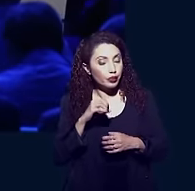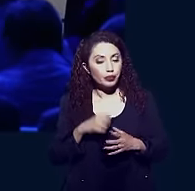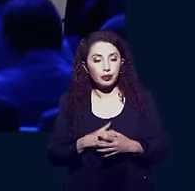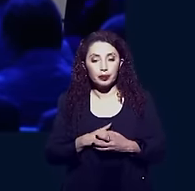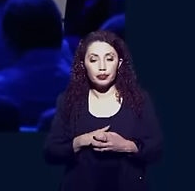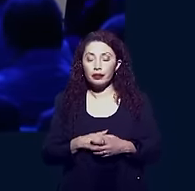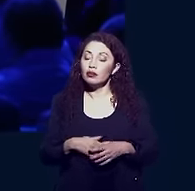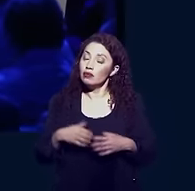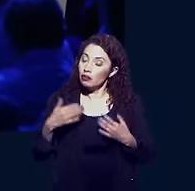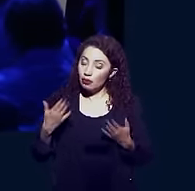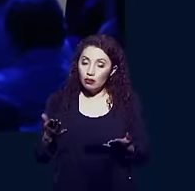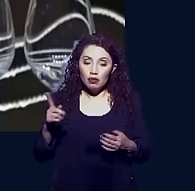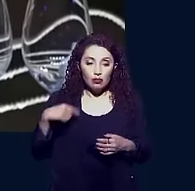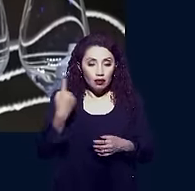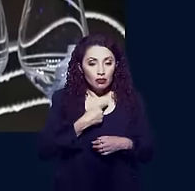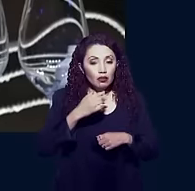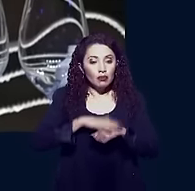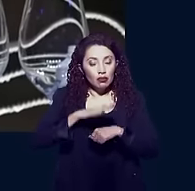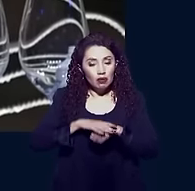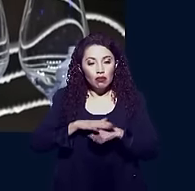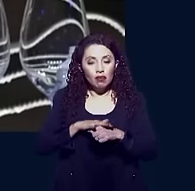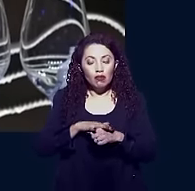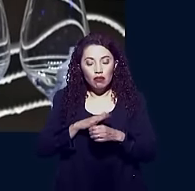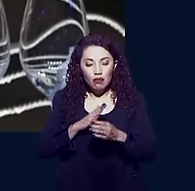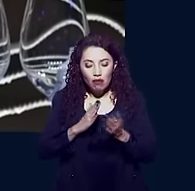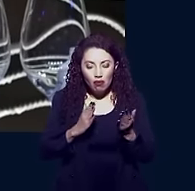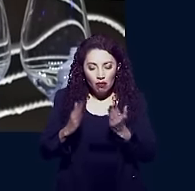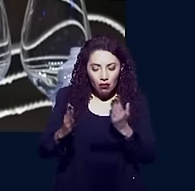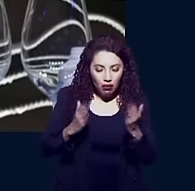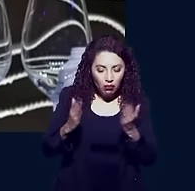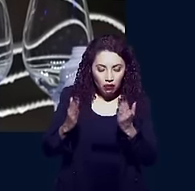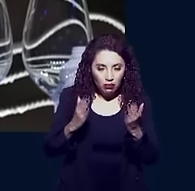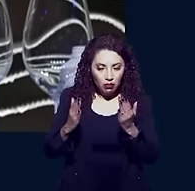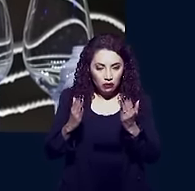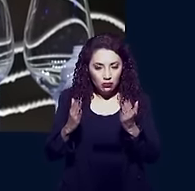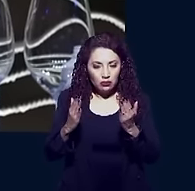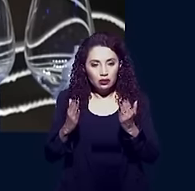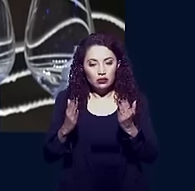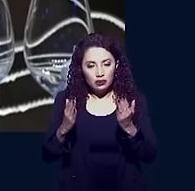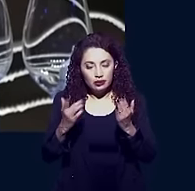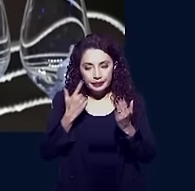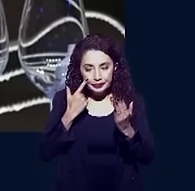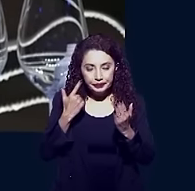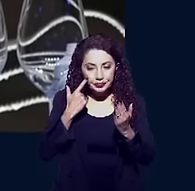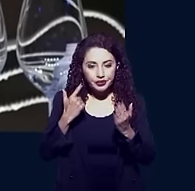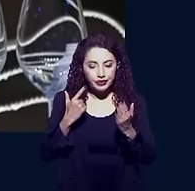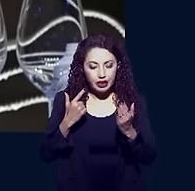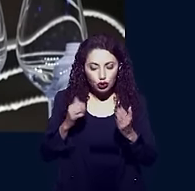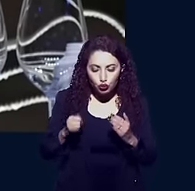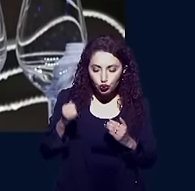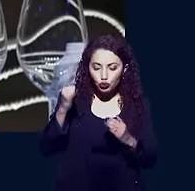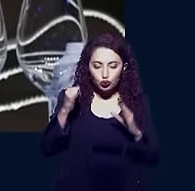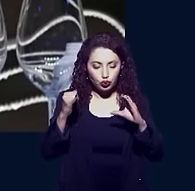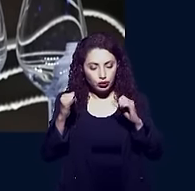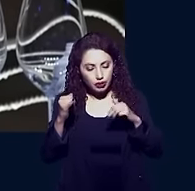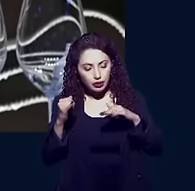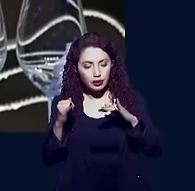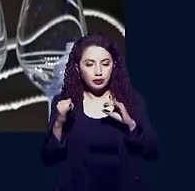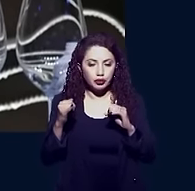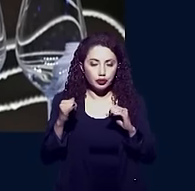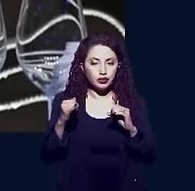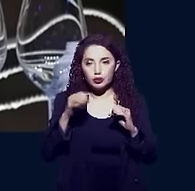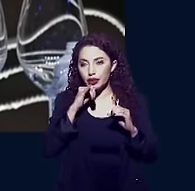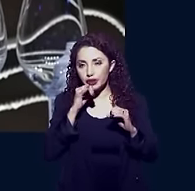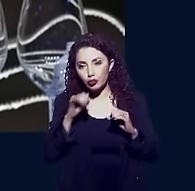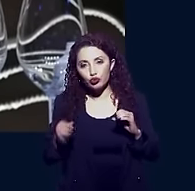nas simulações que a gente faz eh tem uma não linearidade do do do juros jur pro câmbio Então a partir de um se o juros é